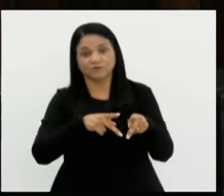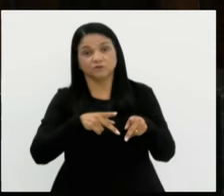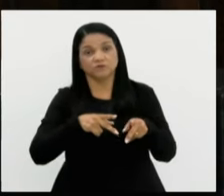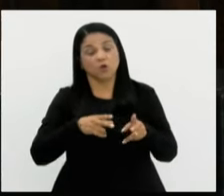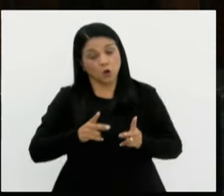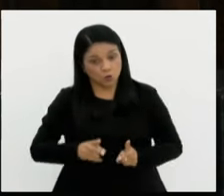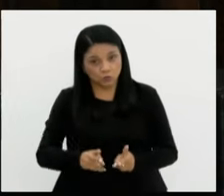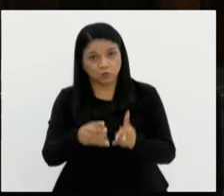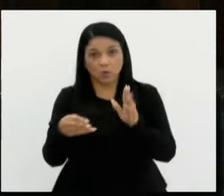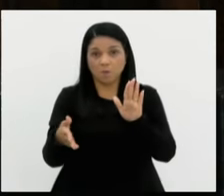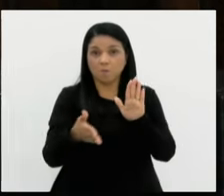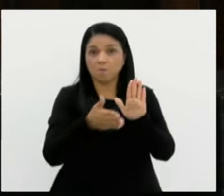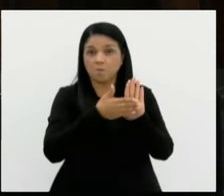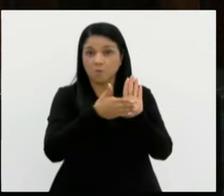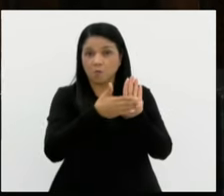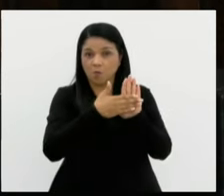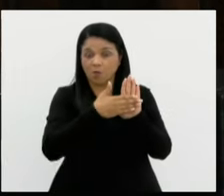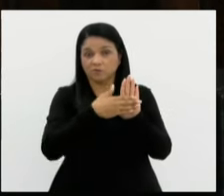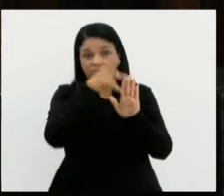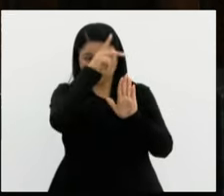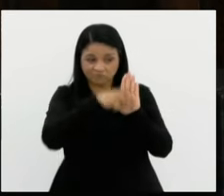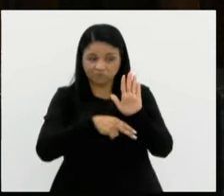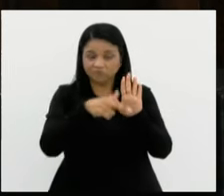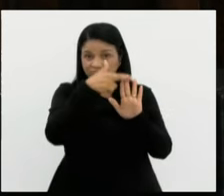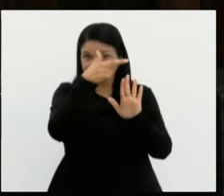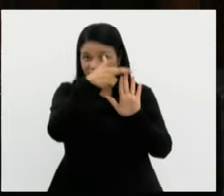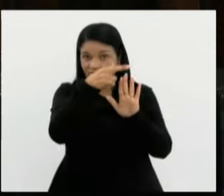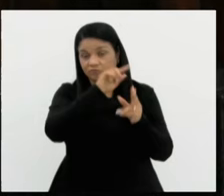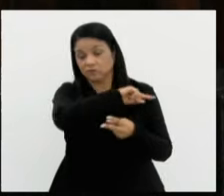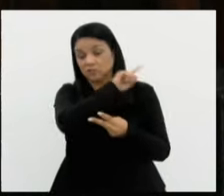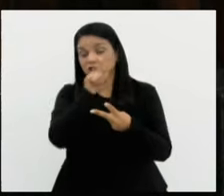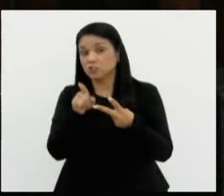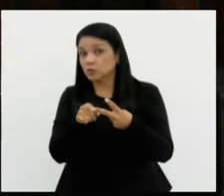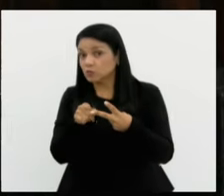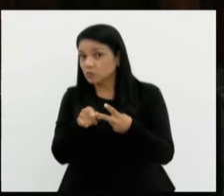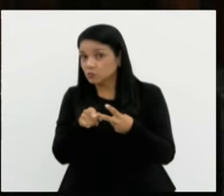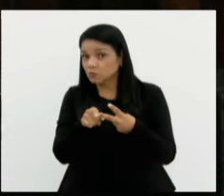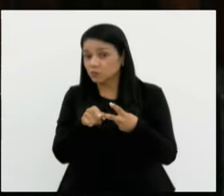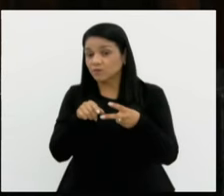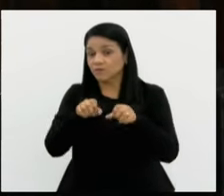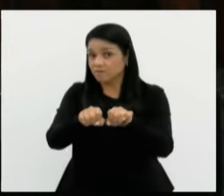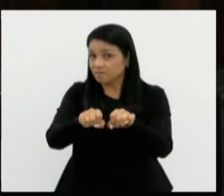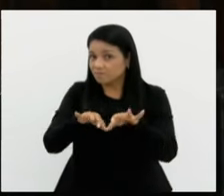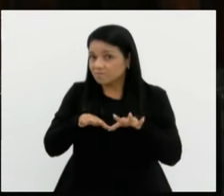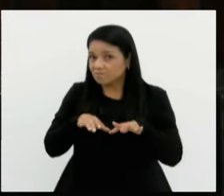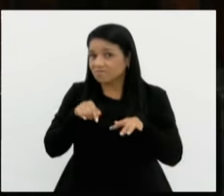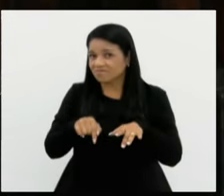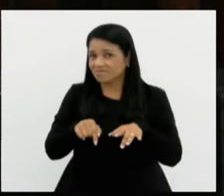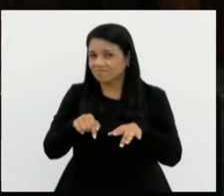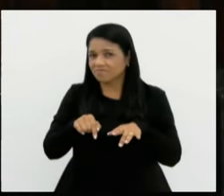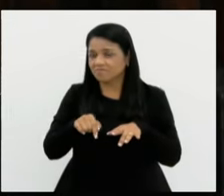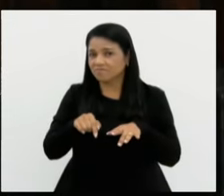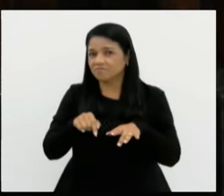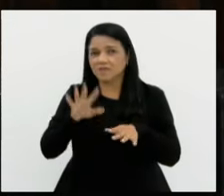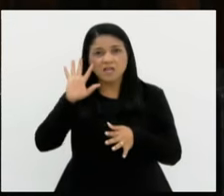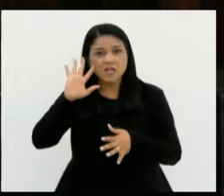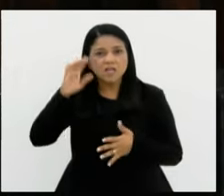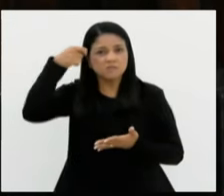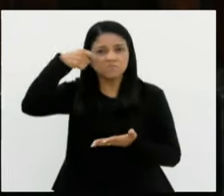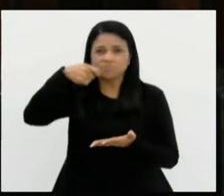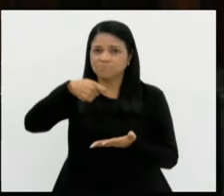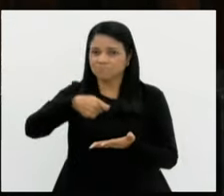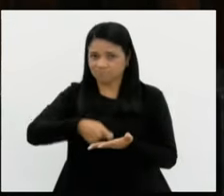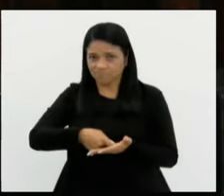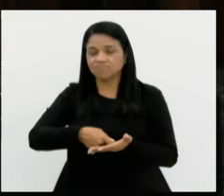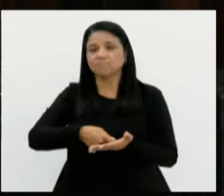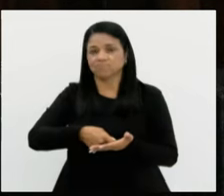na proposta do projeto de resolução. E, em segundo lugar, essa casa está tomando a medida mais dura que já foi